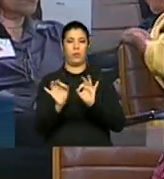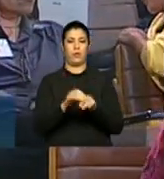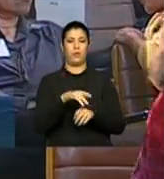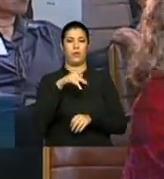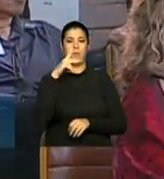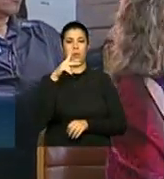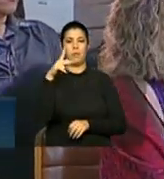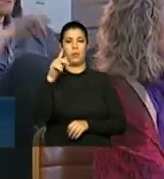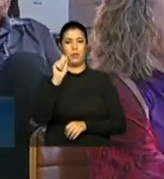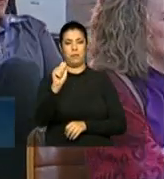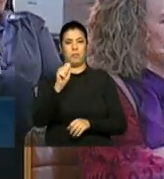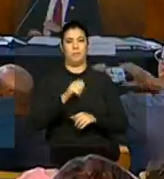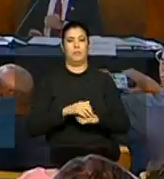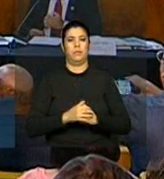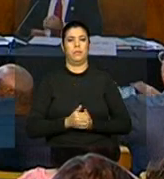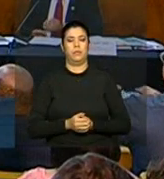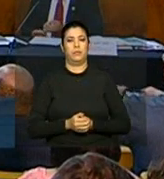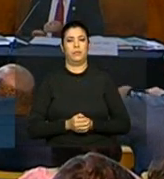o PPA.